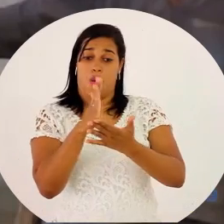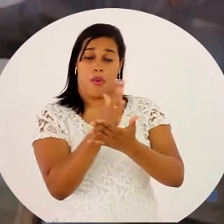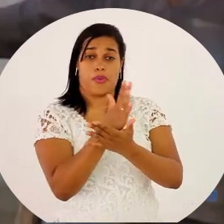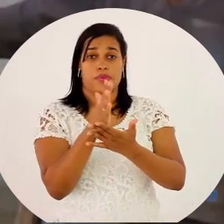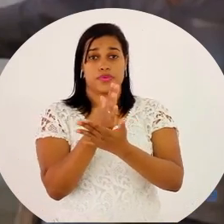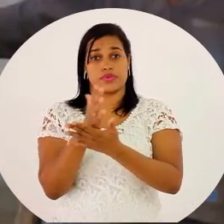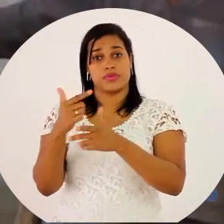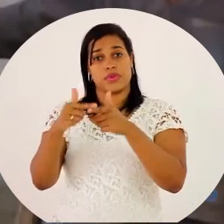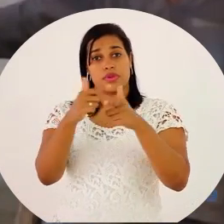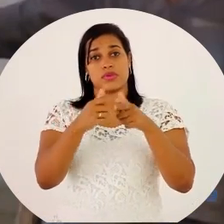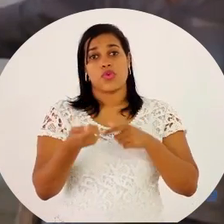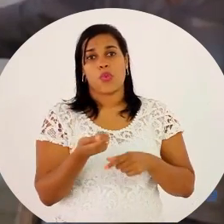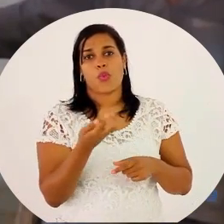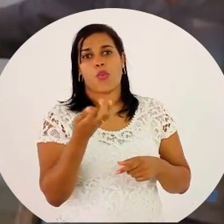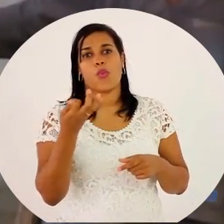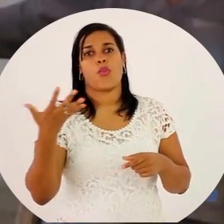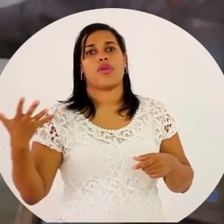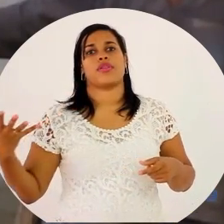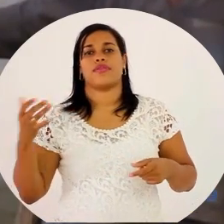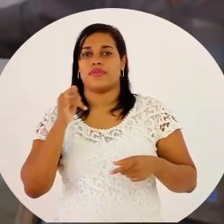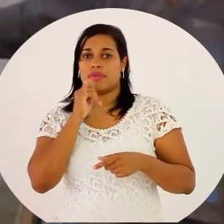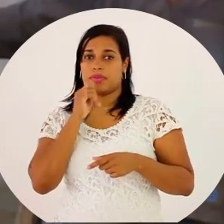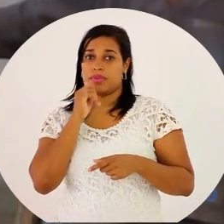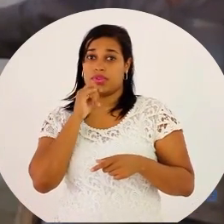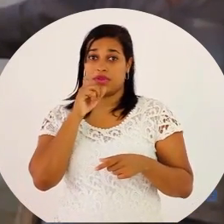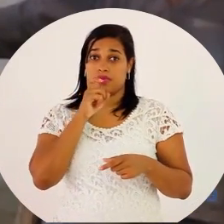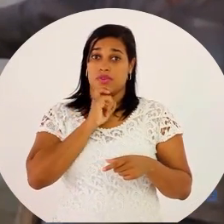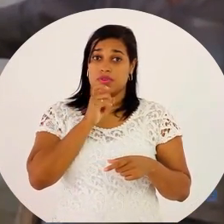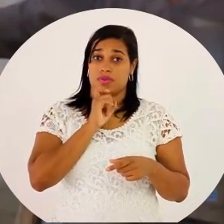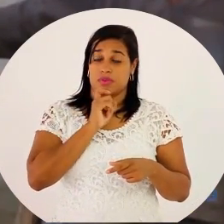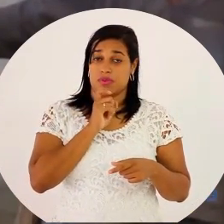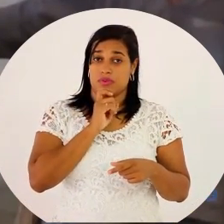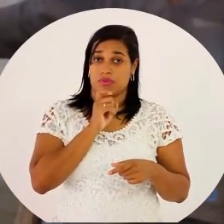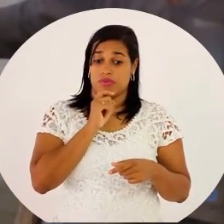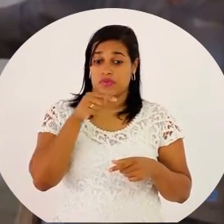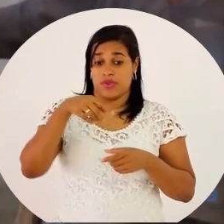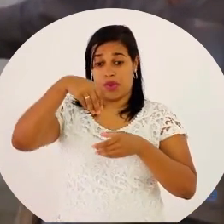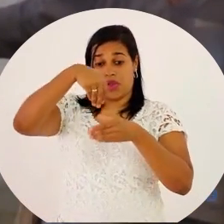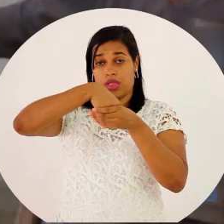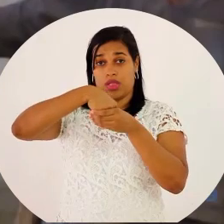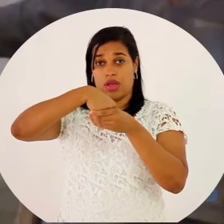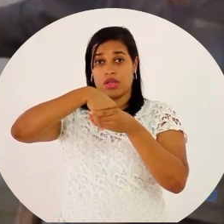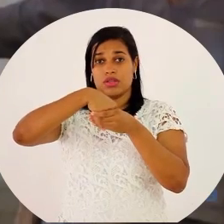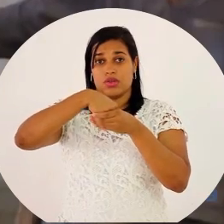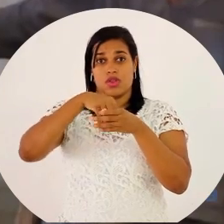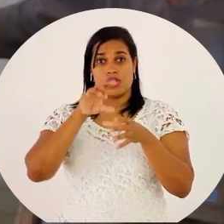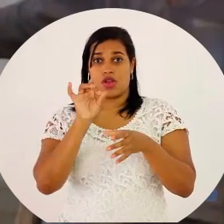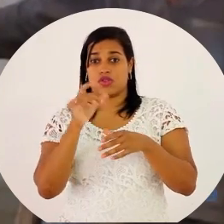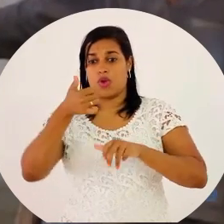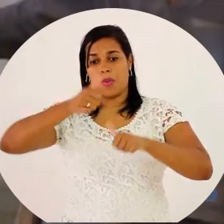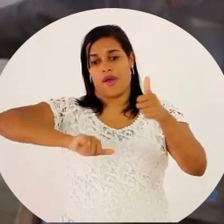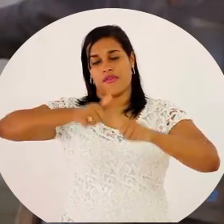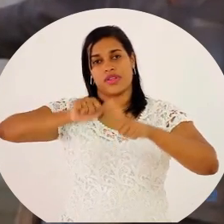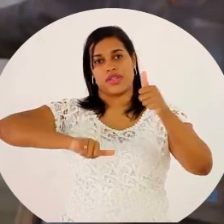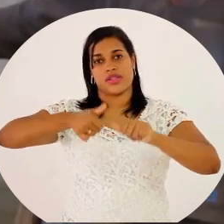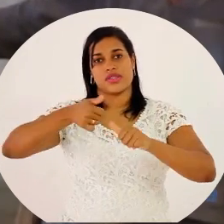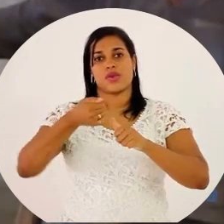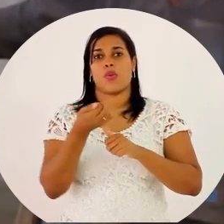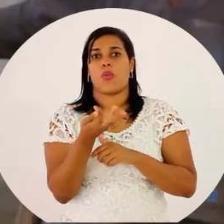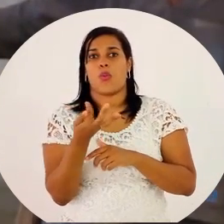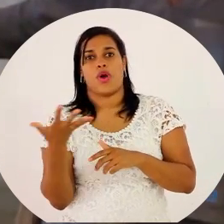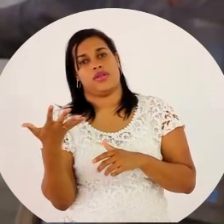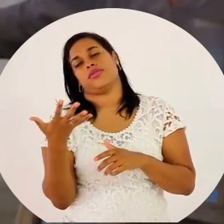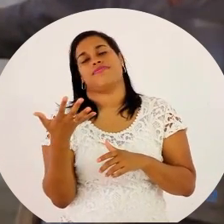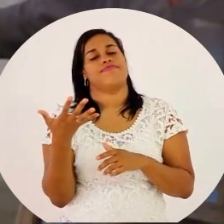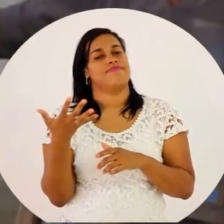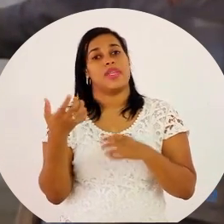vocês vão ter que quantificar. Por exemplo, o frio. O frio, quando está dentro de uma câmara, a norma pede apenas uma avaliação qualitativa. Você tem